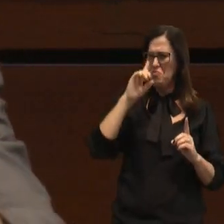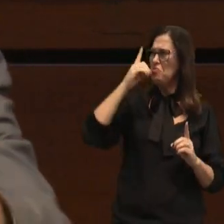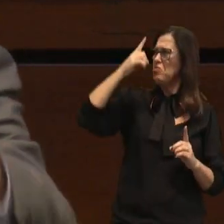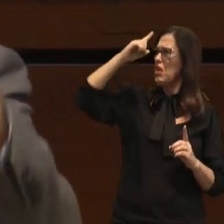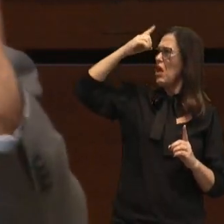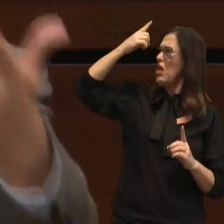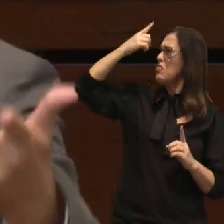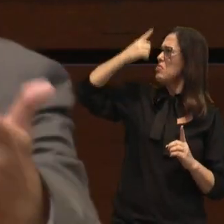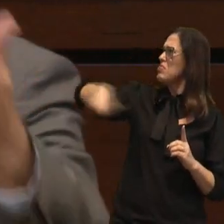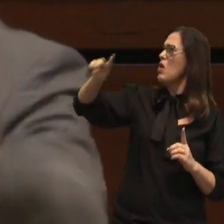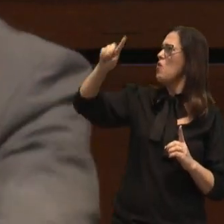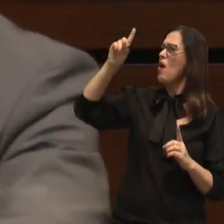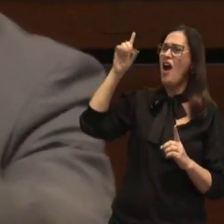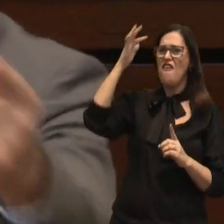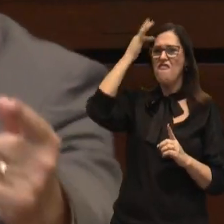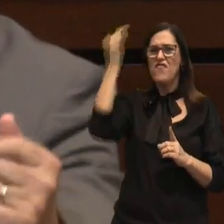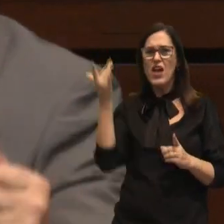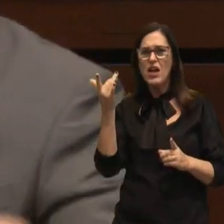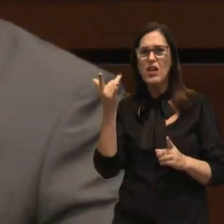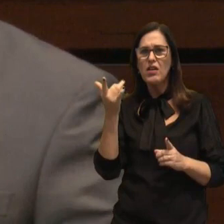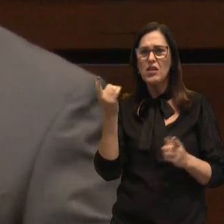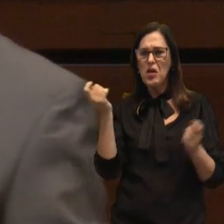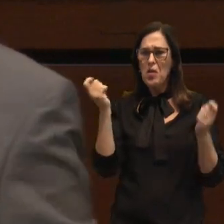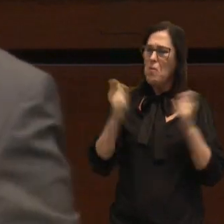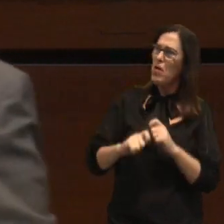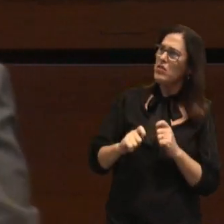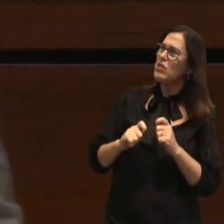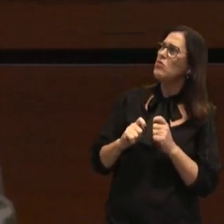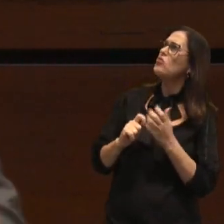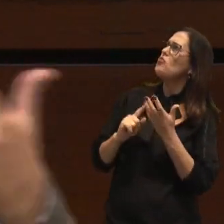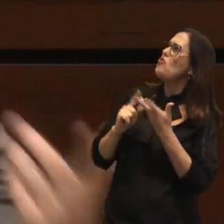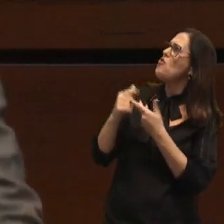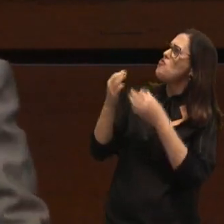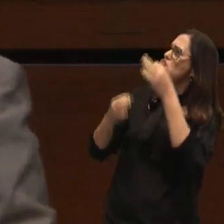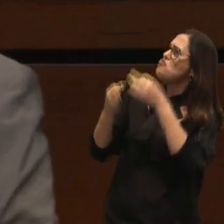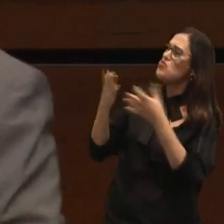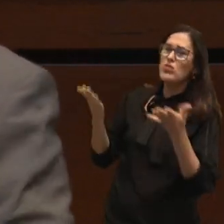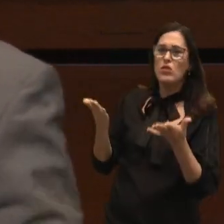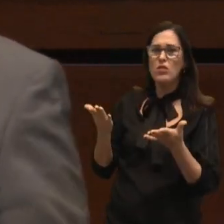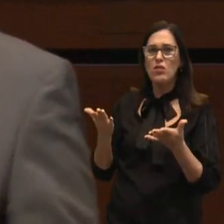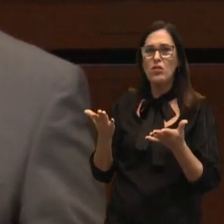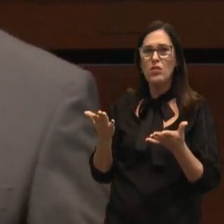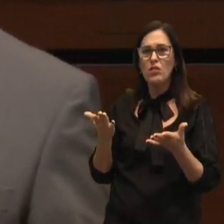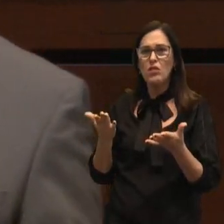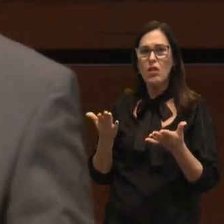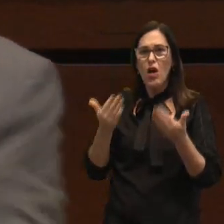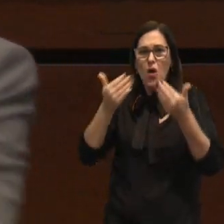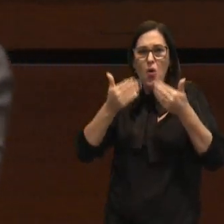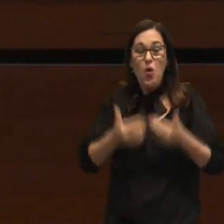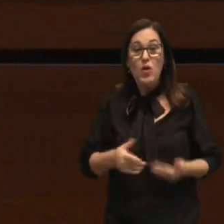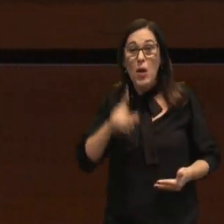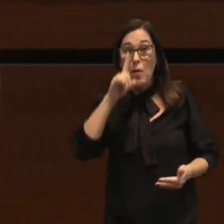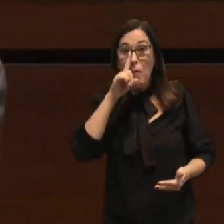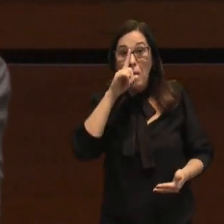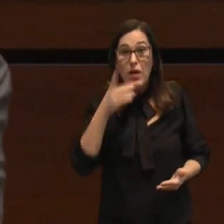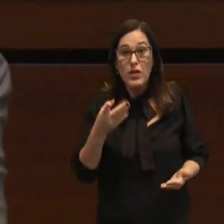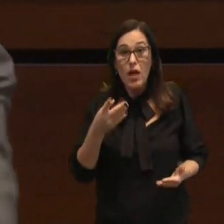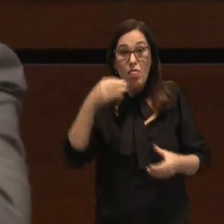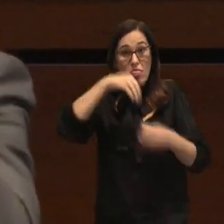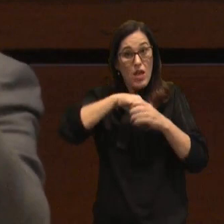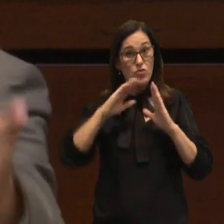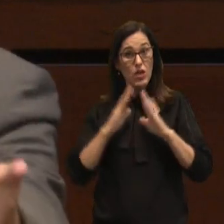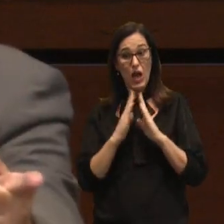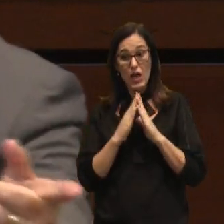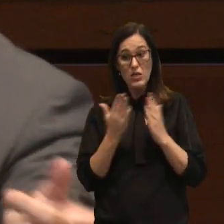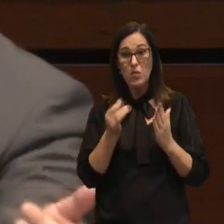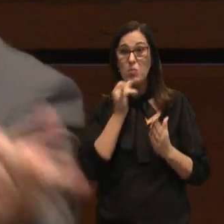fé, a menor possibilidade de prestação de contas, vulnerabilidade e impulsos comportamentais perigosos vistos dentro de casa,